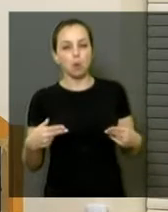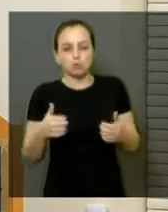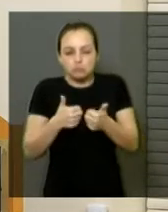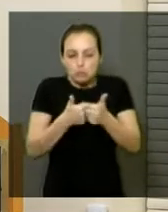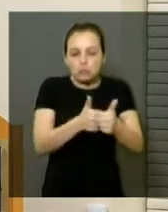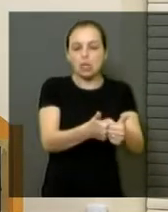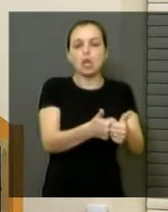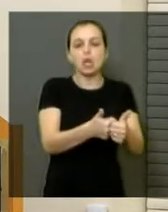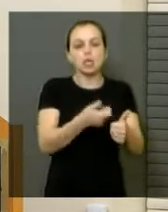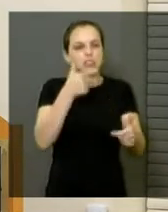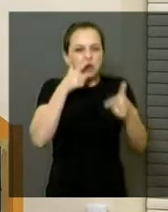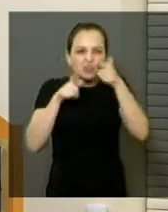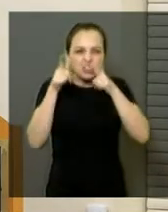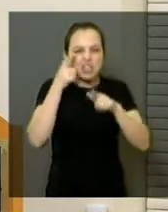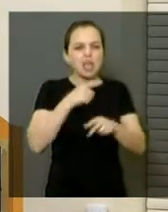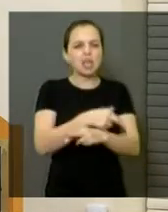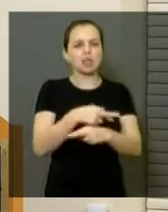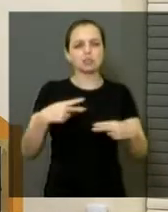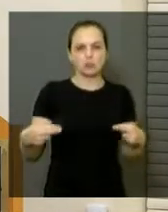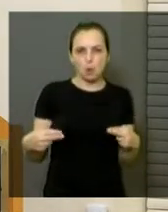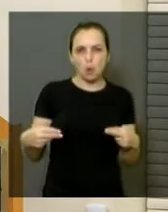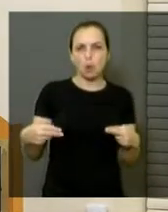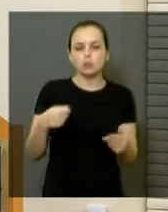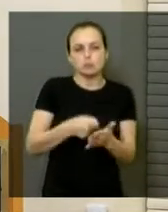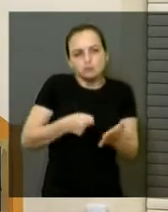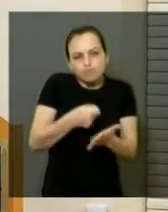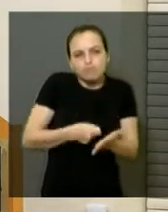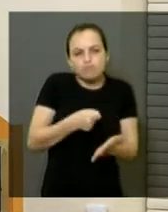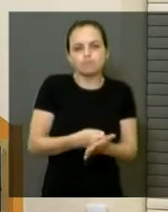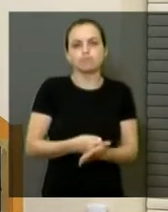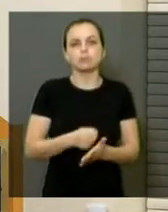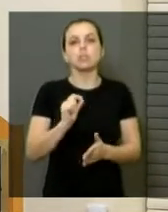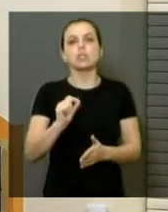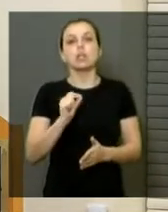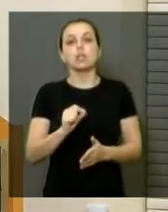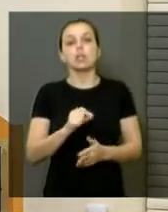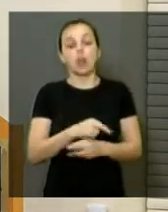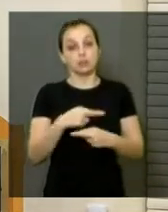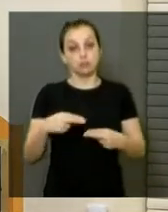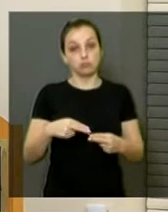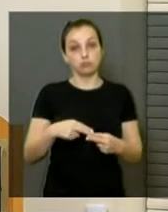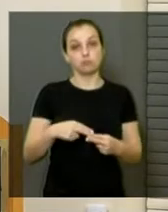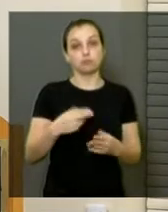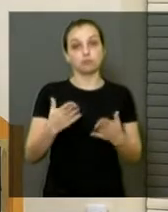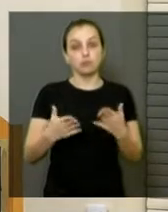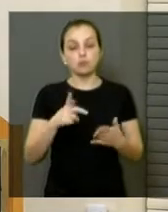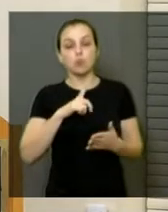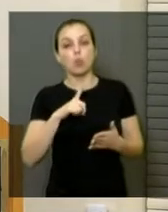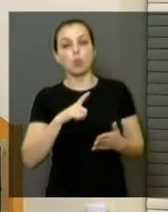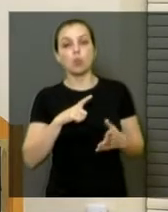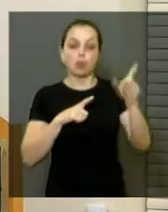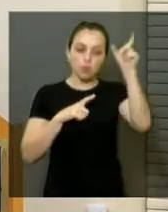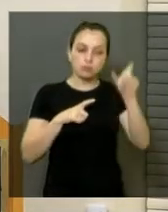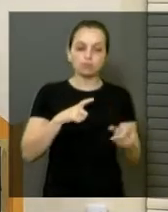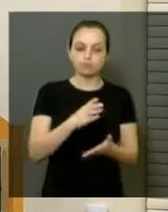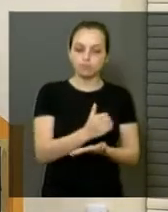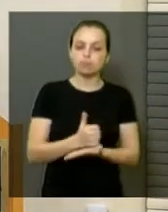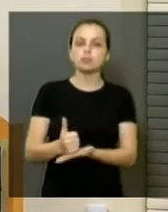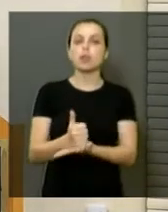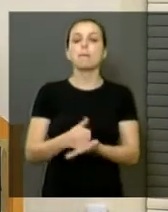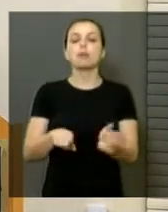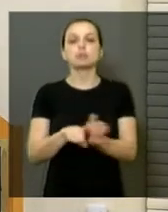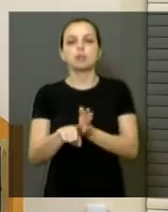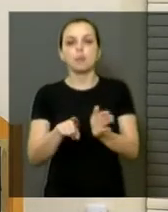querer ganhar as coisas a todo custo, que, muitas vezes, quando tem alguém da base que